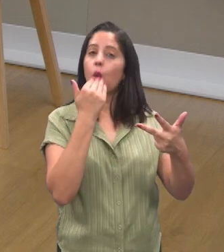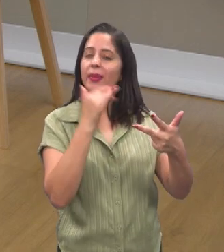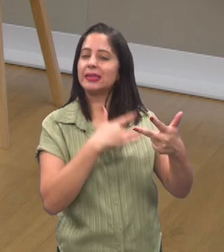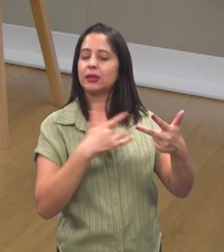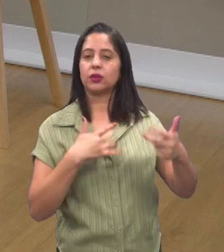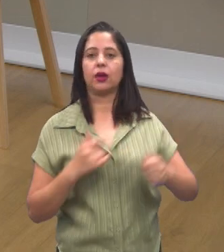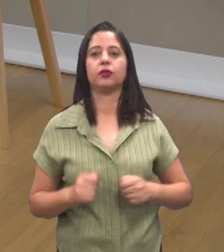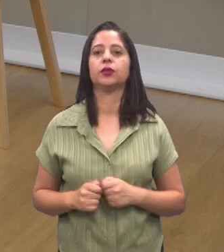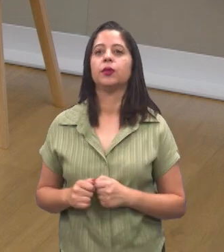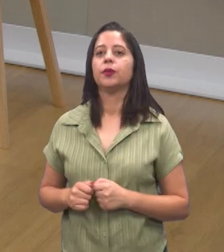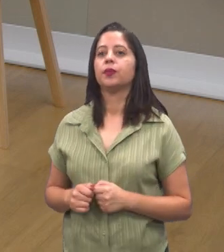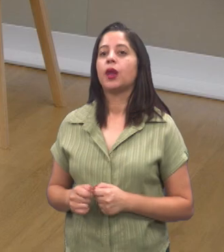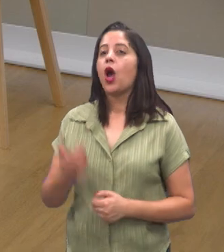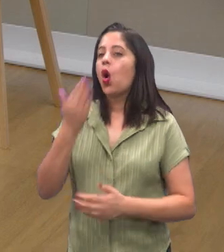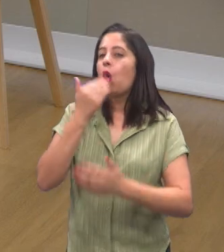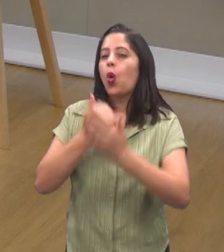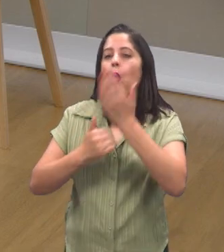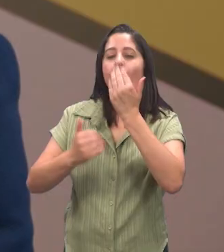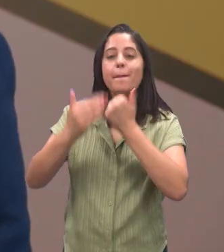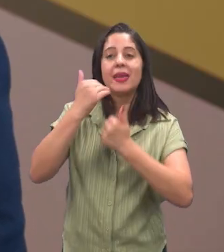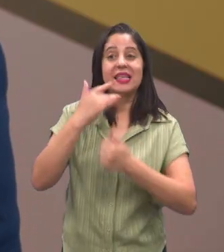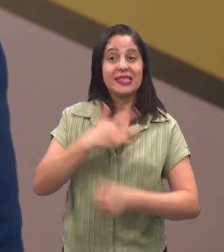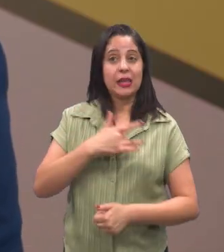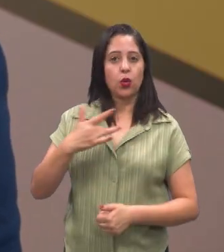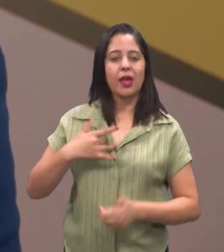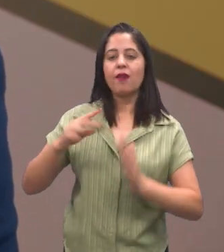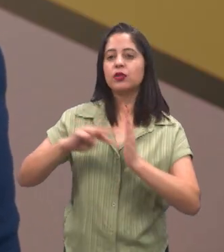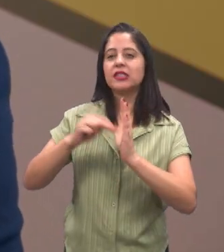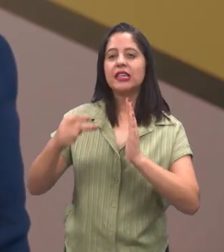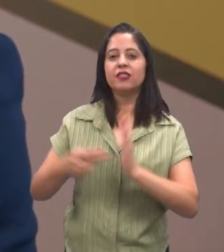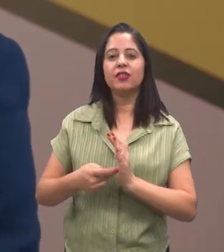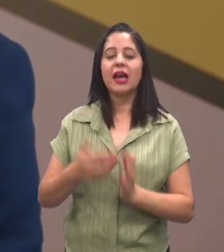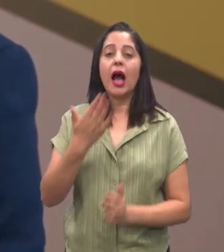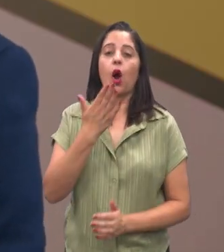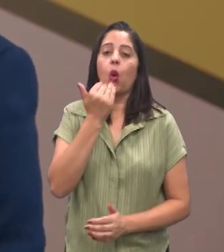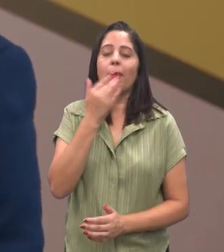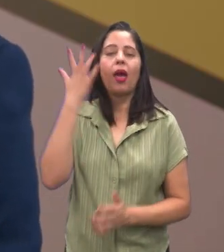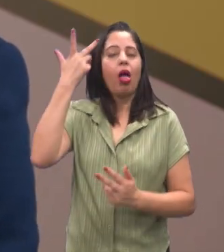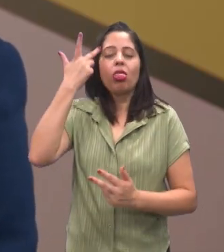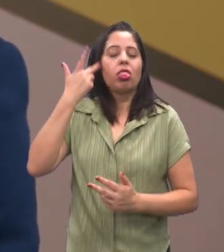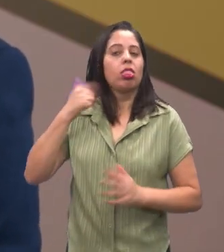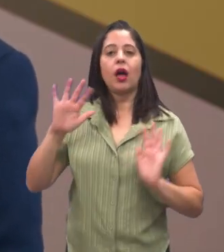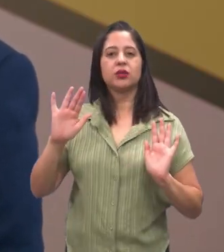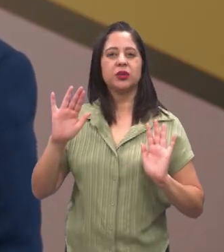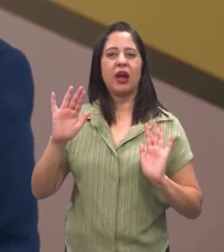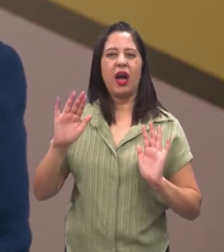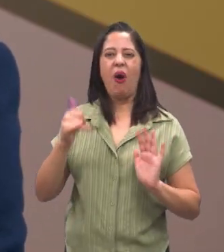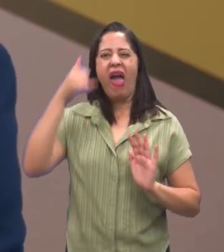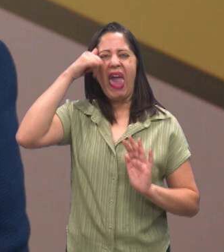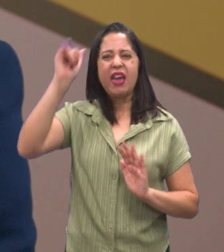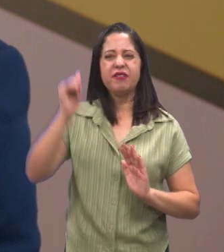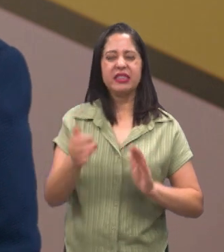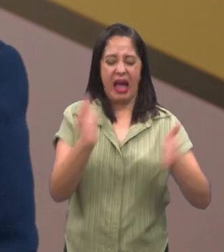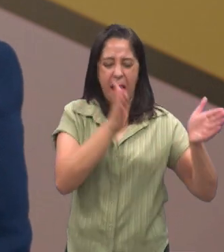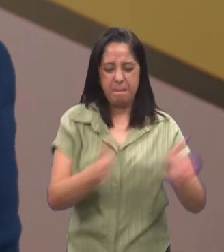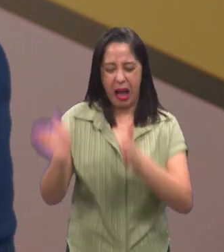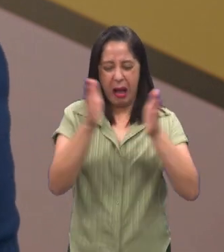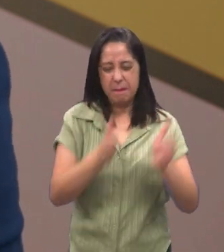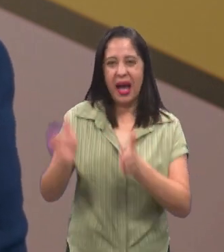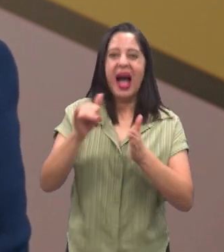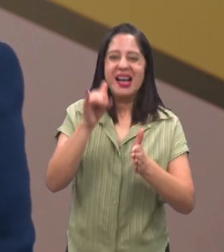alimentação. Alimentação, quanto mais comida de verdade a pessoa comer, melhor. ou seja, menos industrializado,